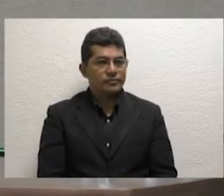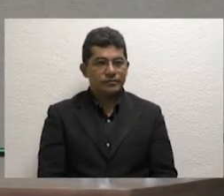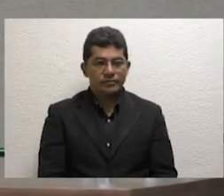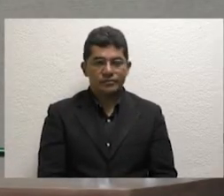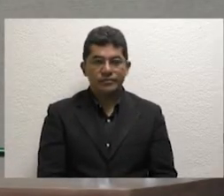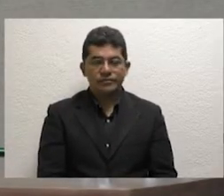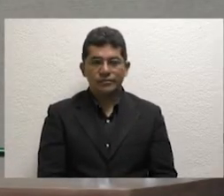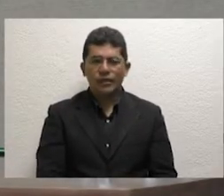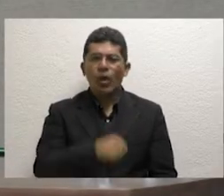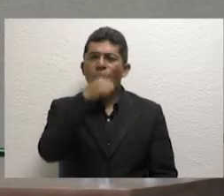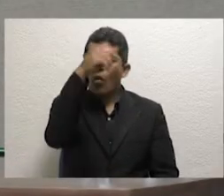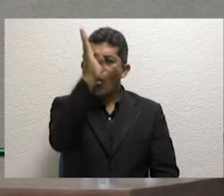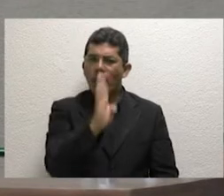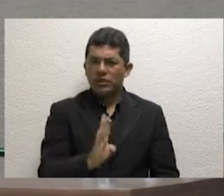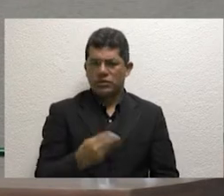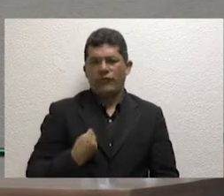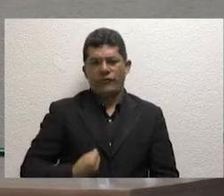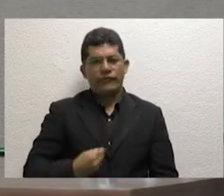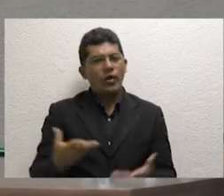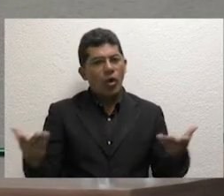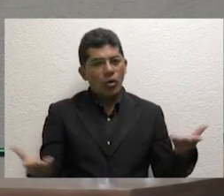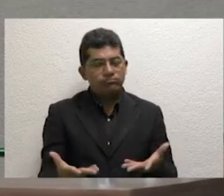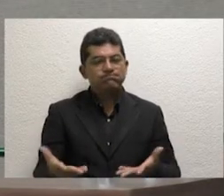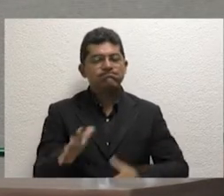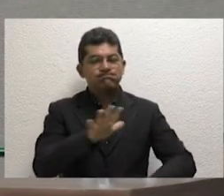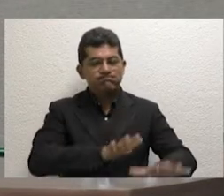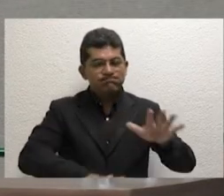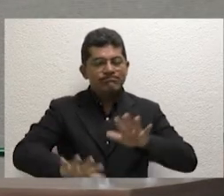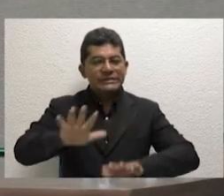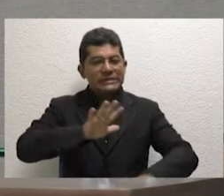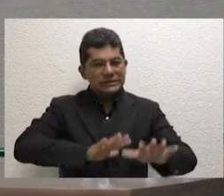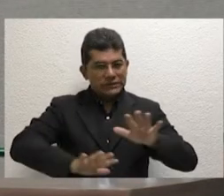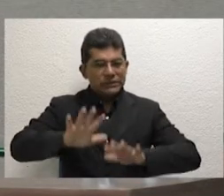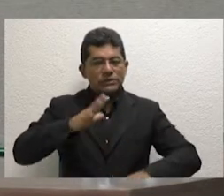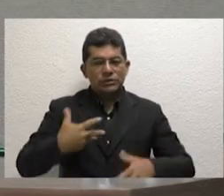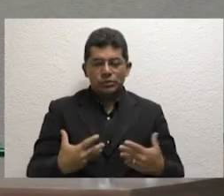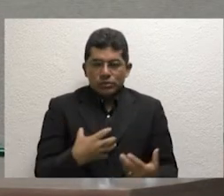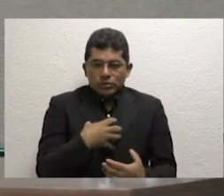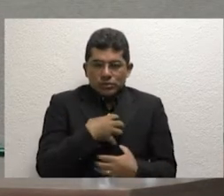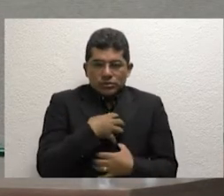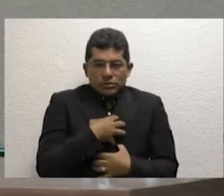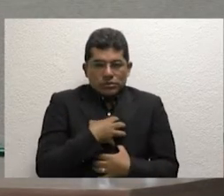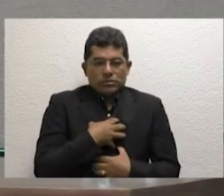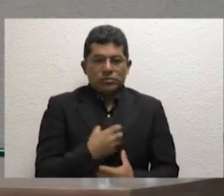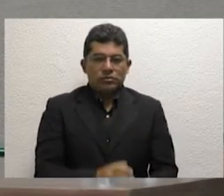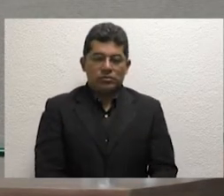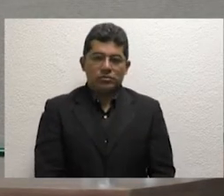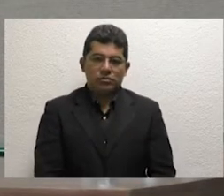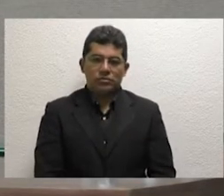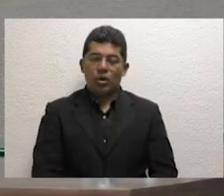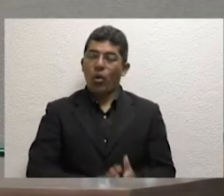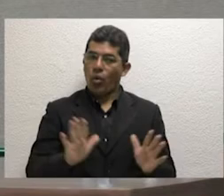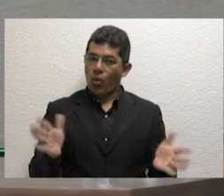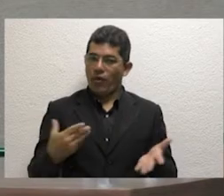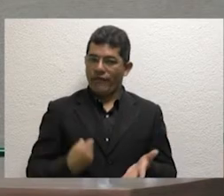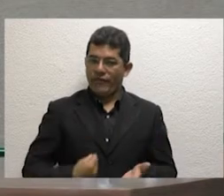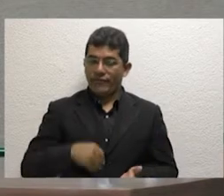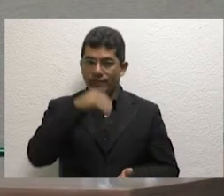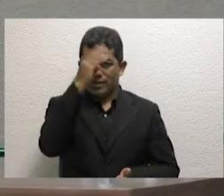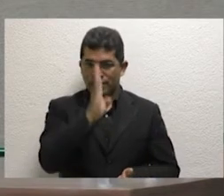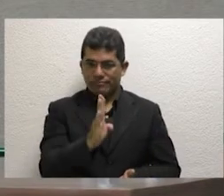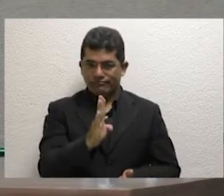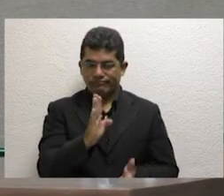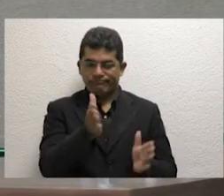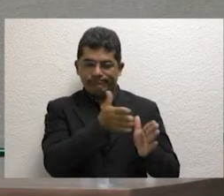O Brasil vive um momento muito delicado e sensível. A partir de um